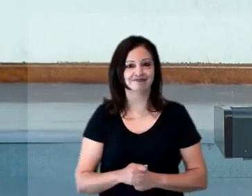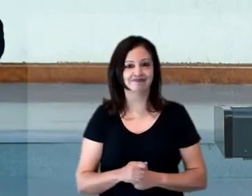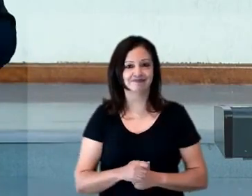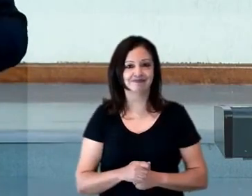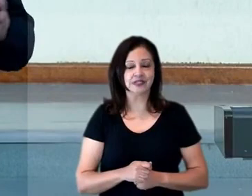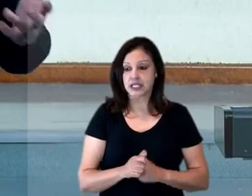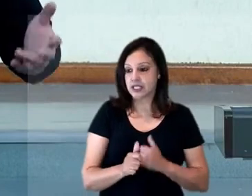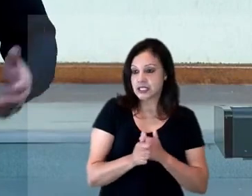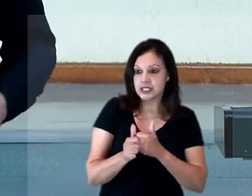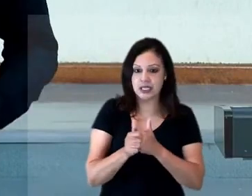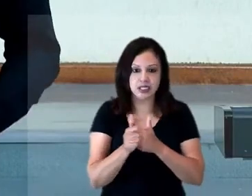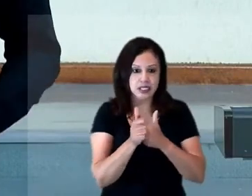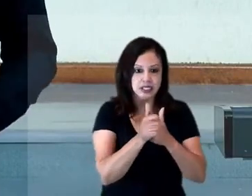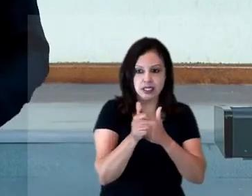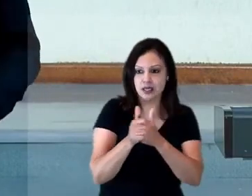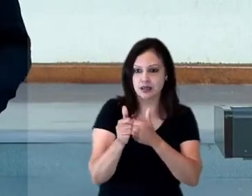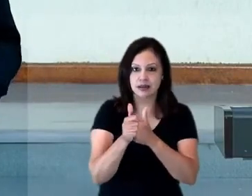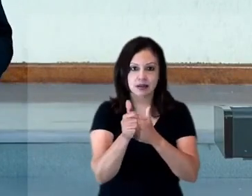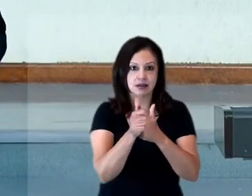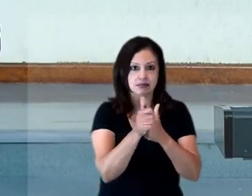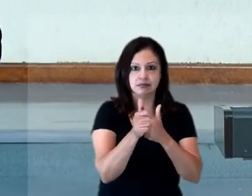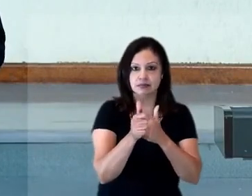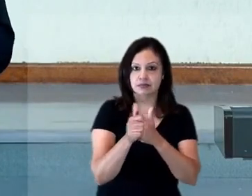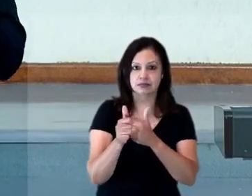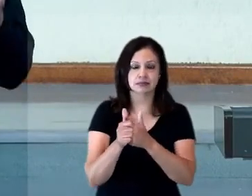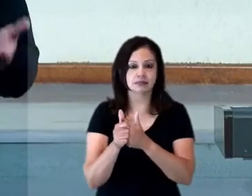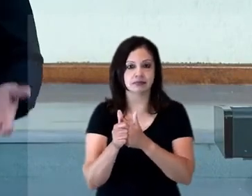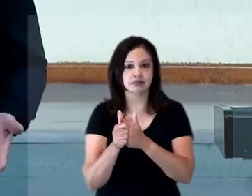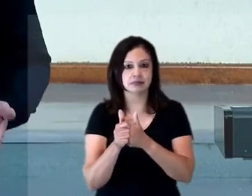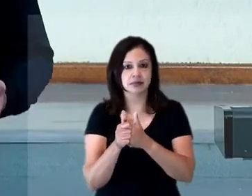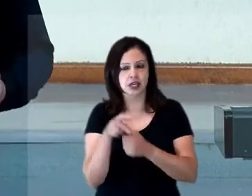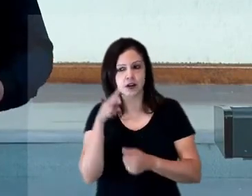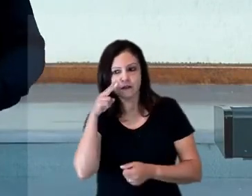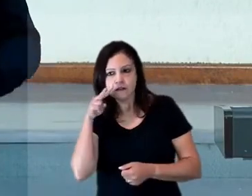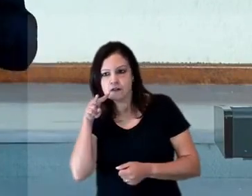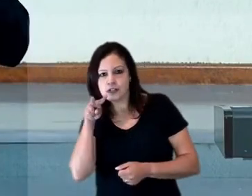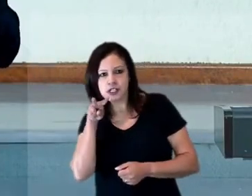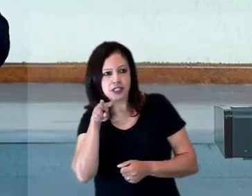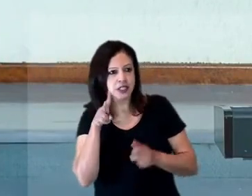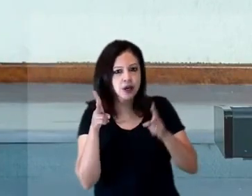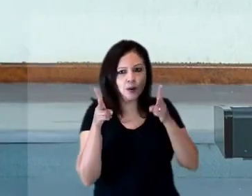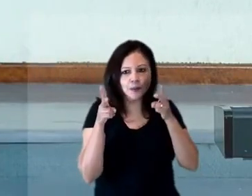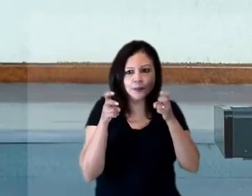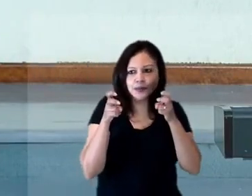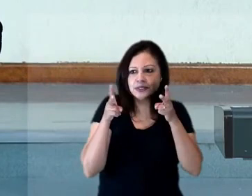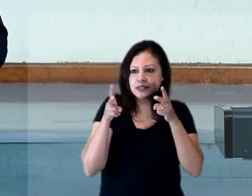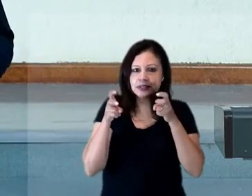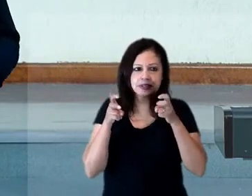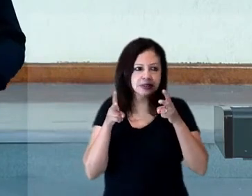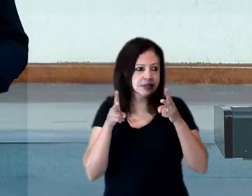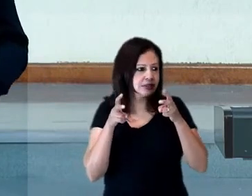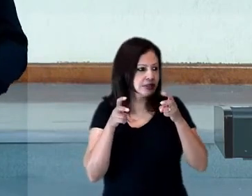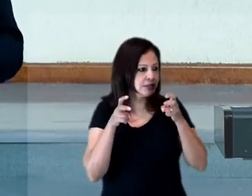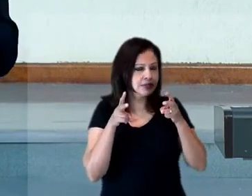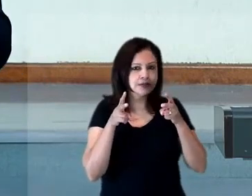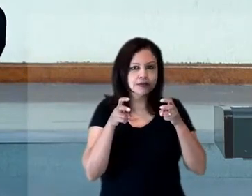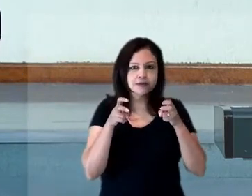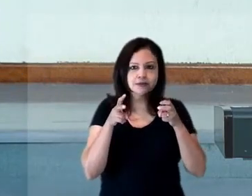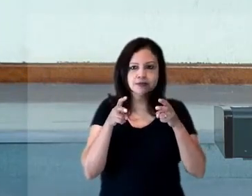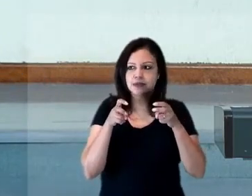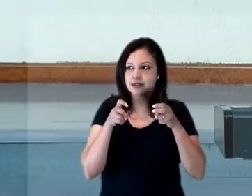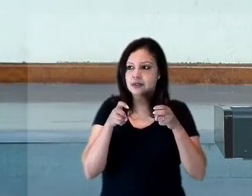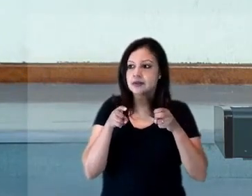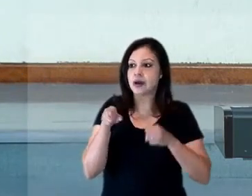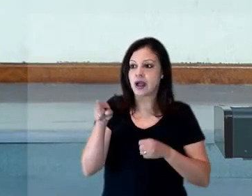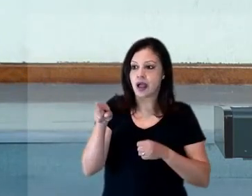seu mestre, por onde quer que ele ia. Via o que ele fazia, ouvia ou ensinava e procurava